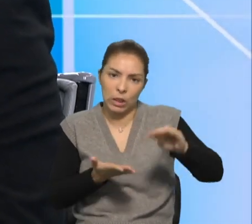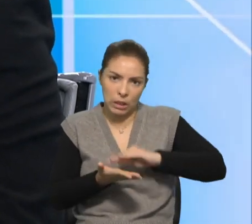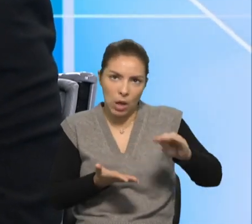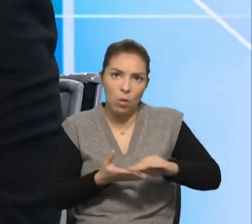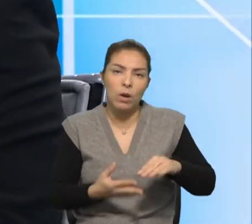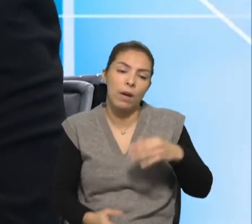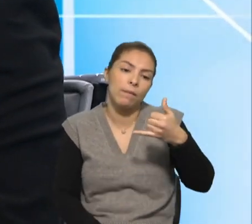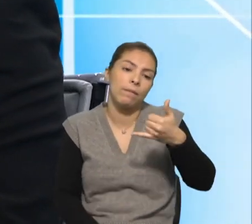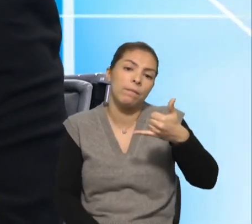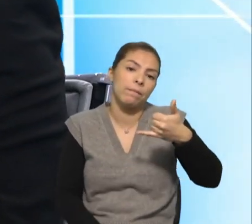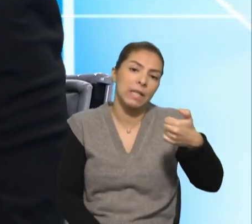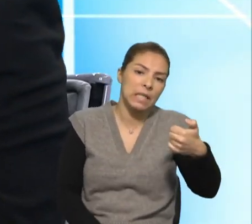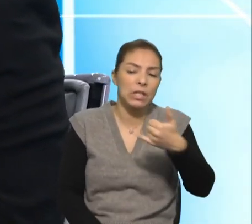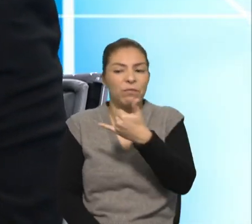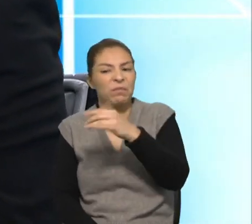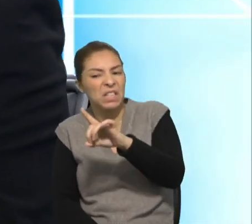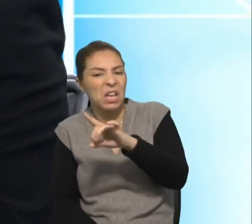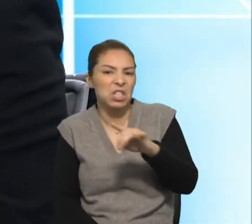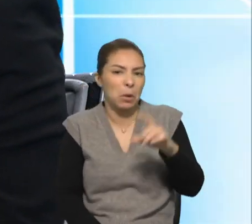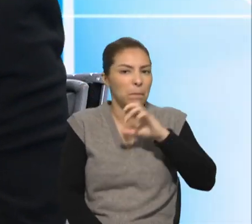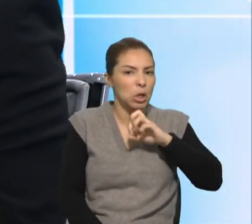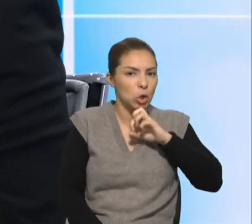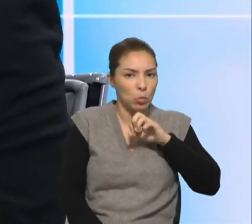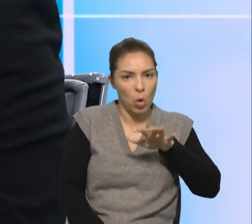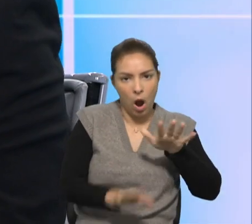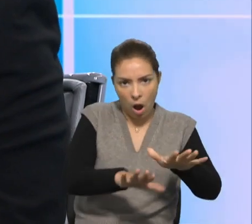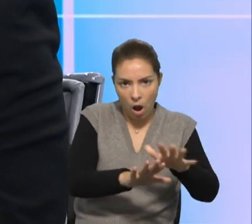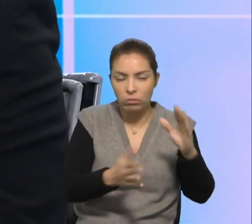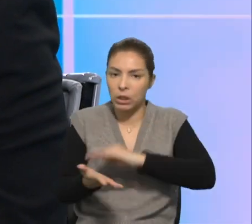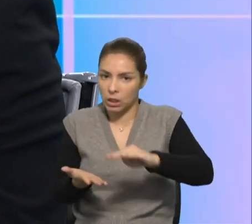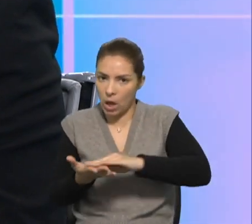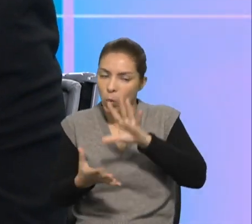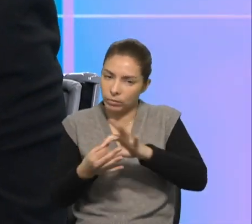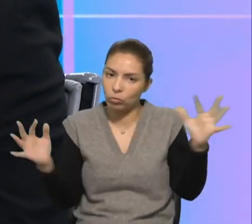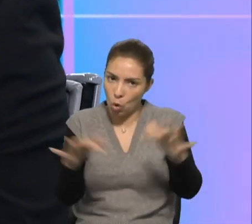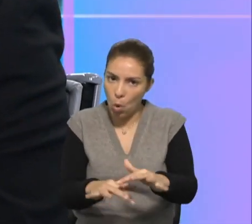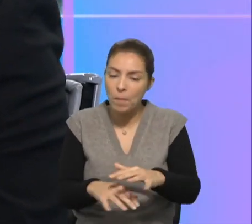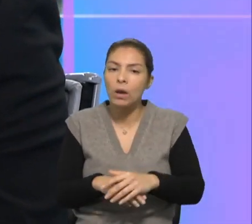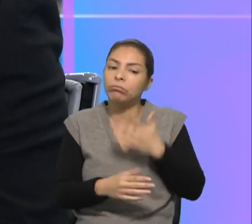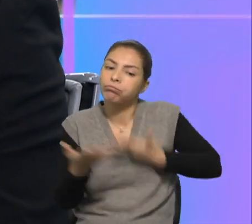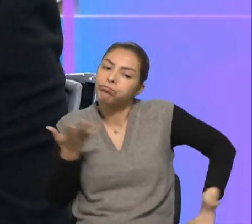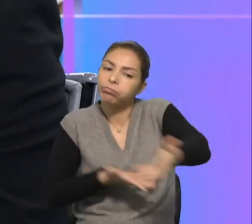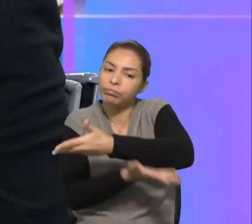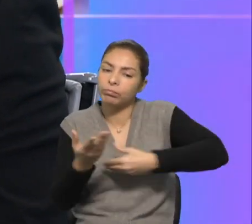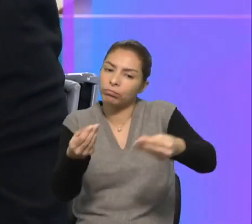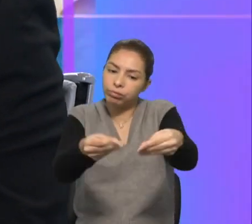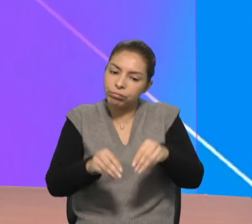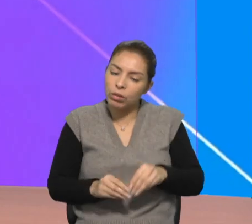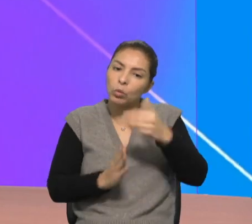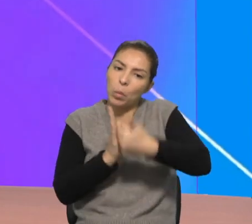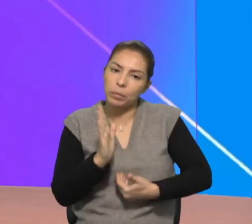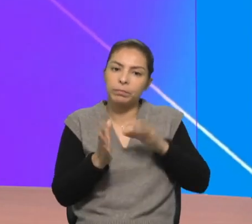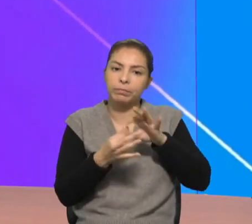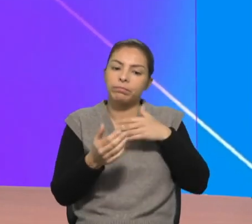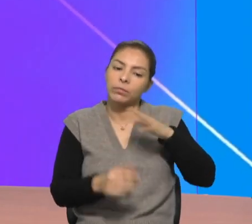26 bispos, que estarão também presentes, e trabalharemos todos em conjunto neste método sinodal. Pergunto, Padre Barbosa, há de alguma